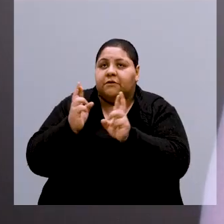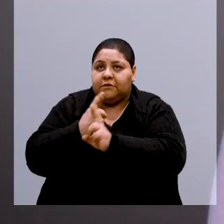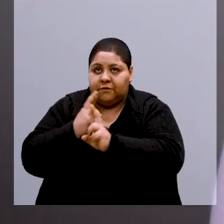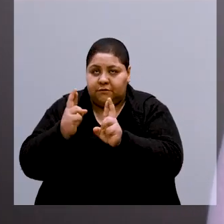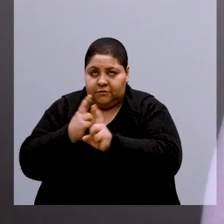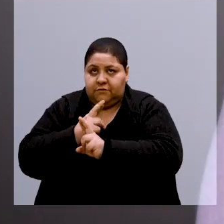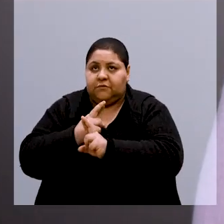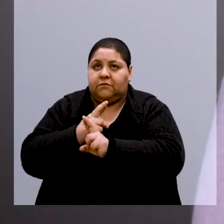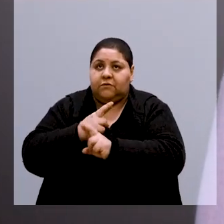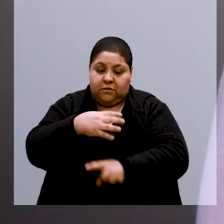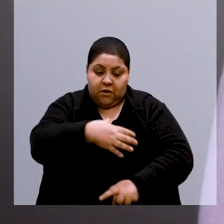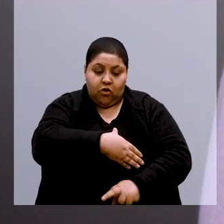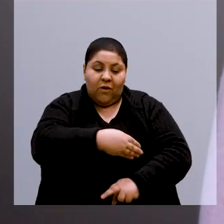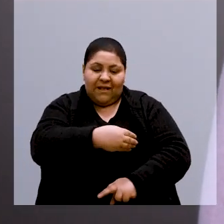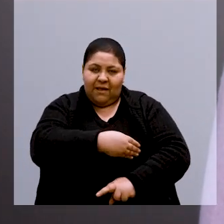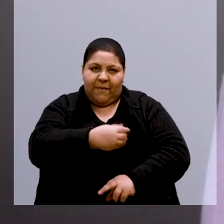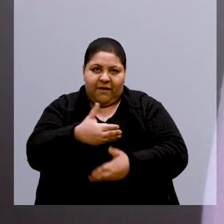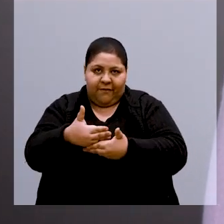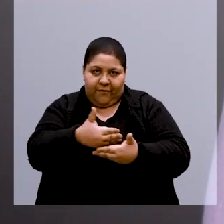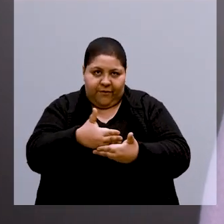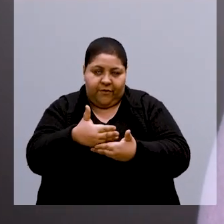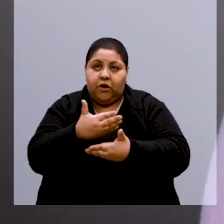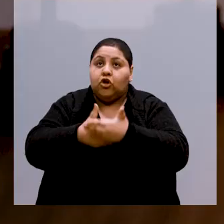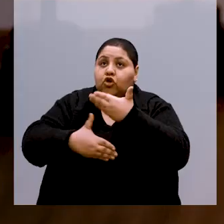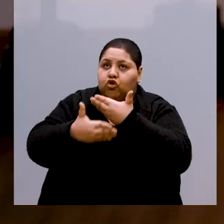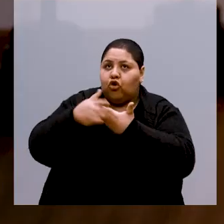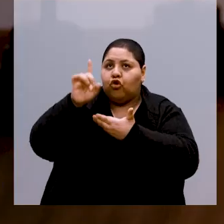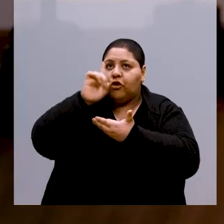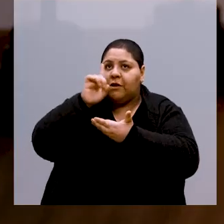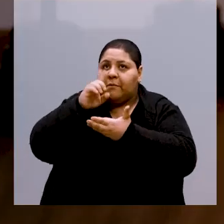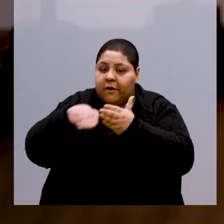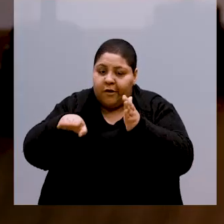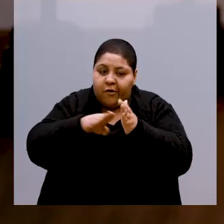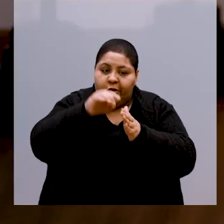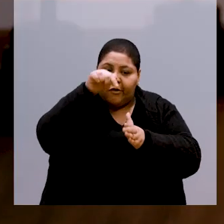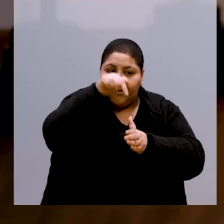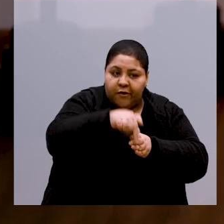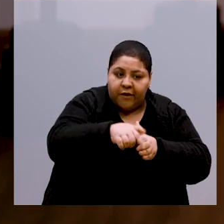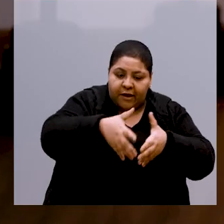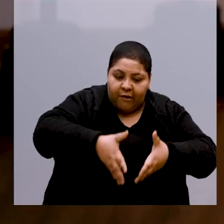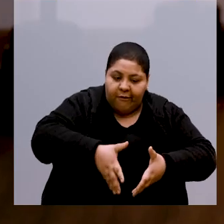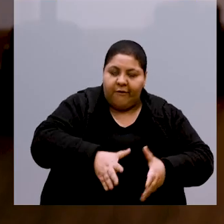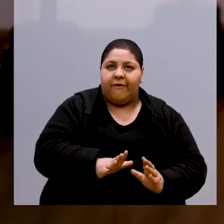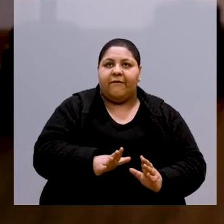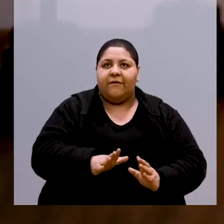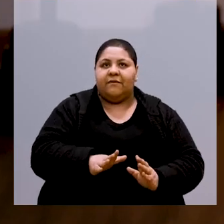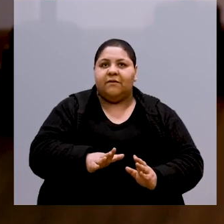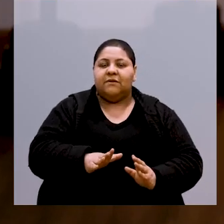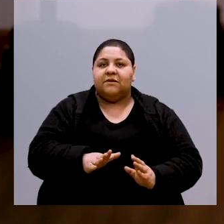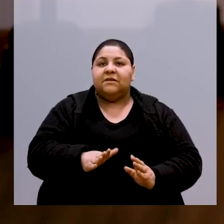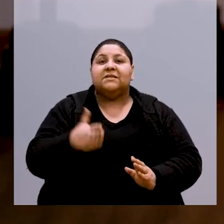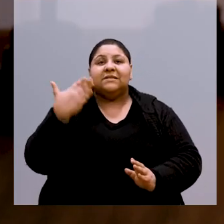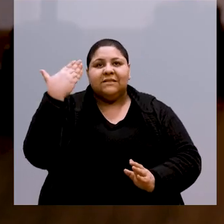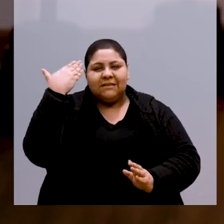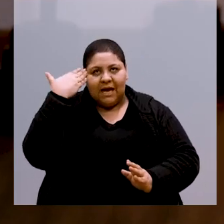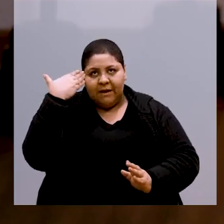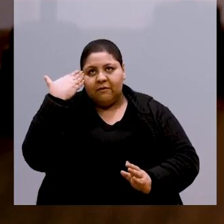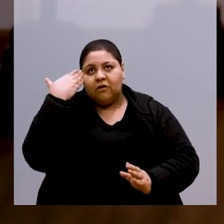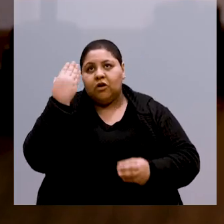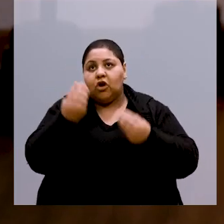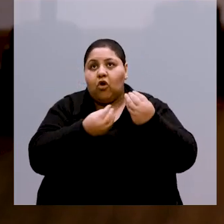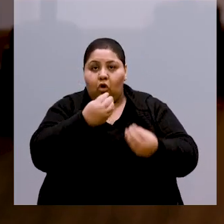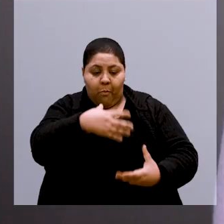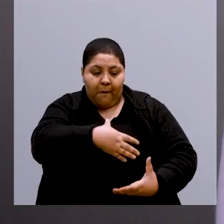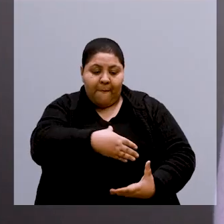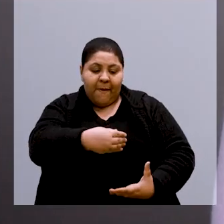profissionais em relação à questão do aleitamento materno, para que toda mãe que vem aqui ganhar o seu bebê, né, saia sabendo,